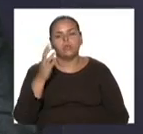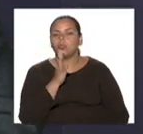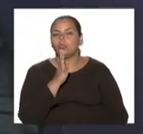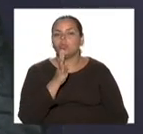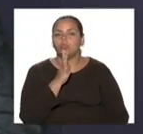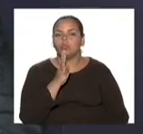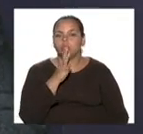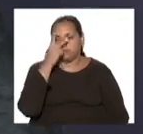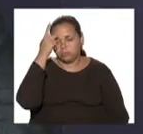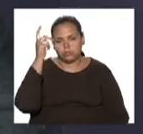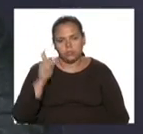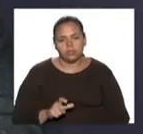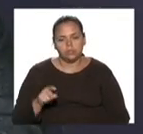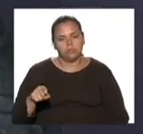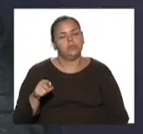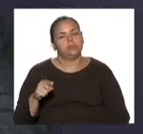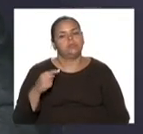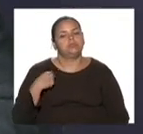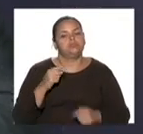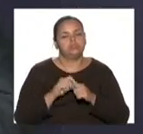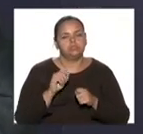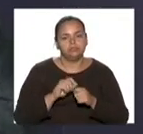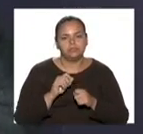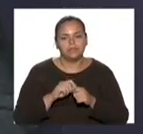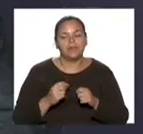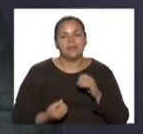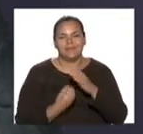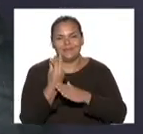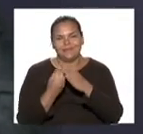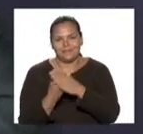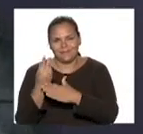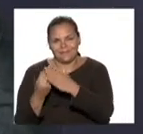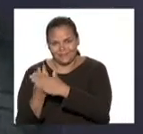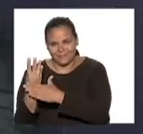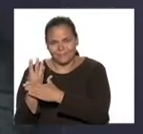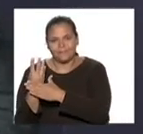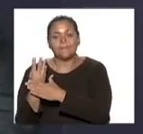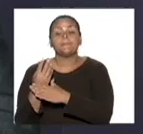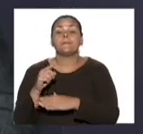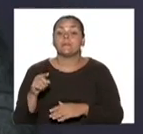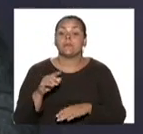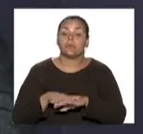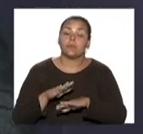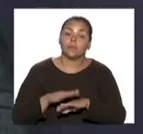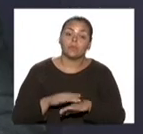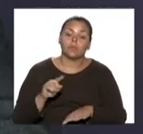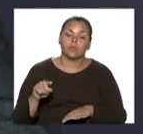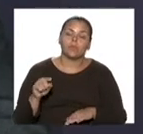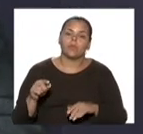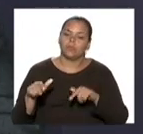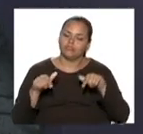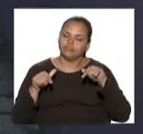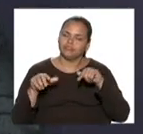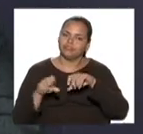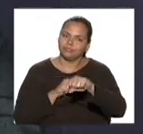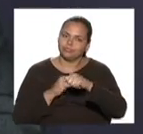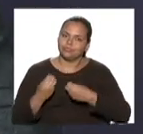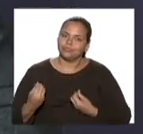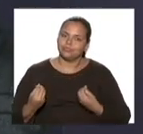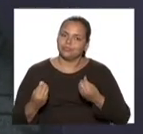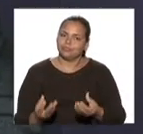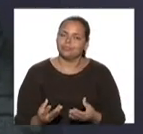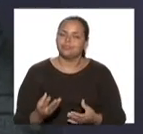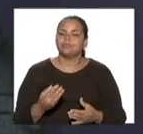fato, reconhecer o ser humano que está ali produzindo, que está criando. E essa é a função desse diploma.